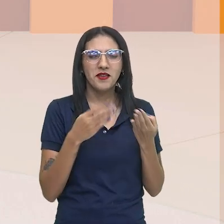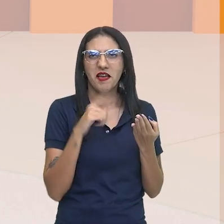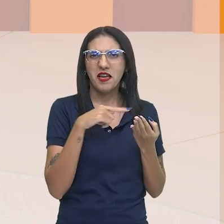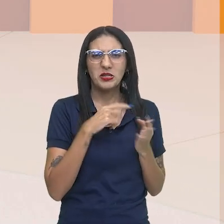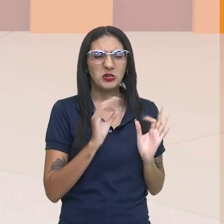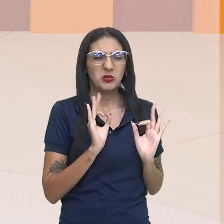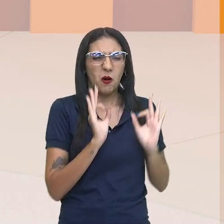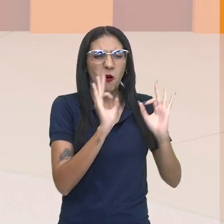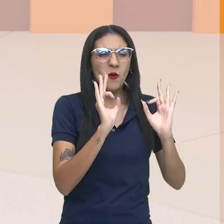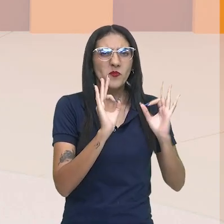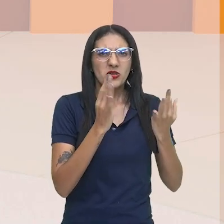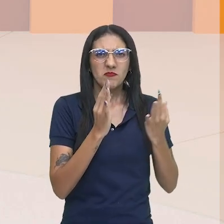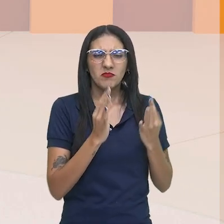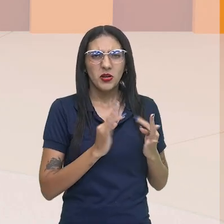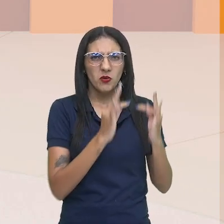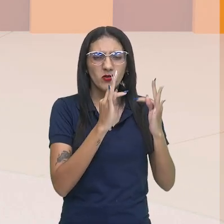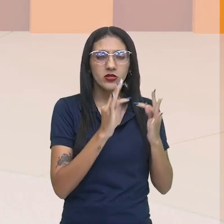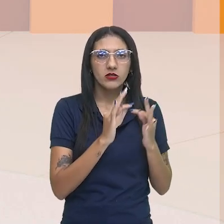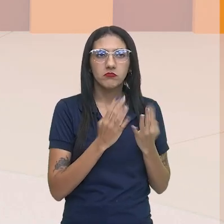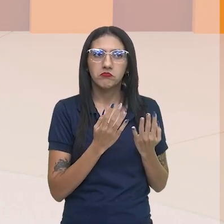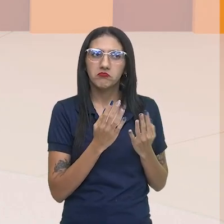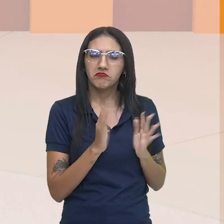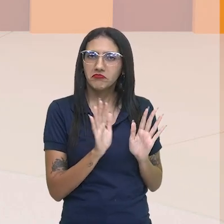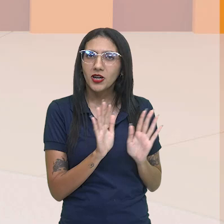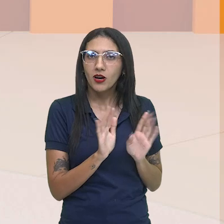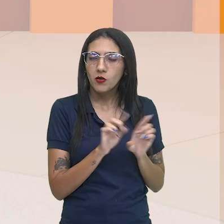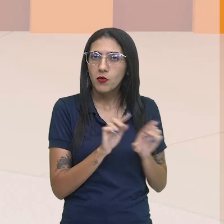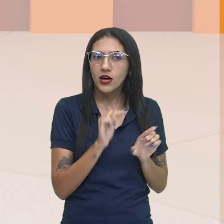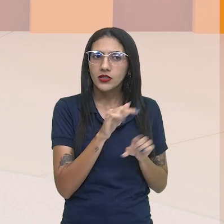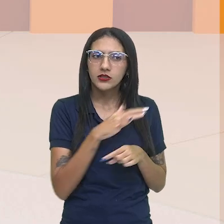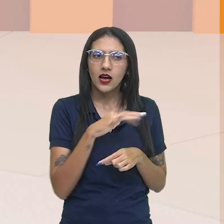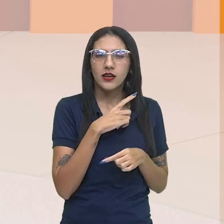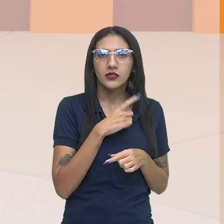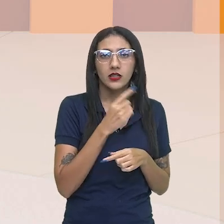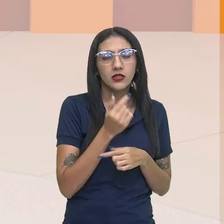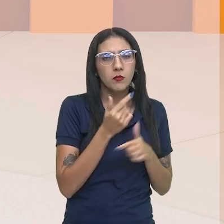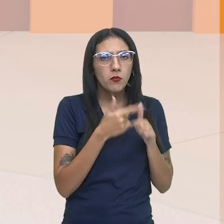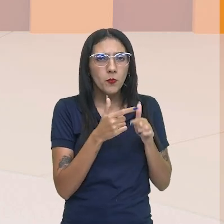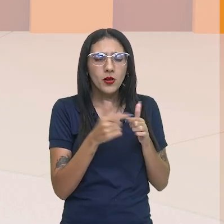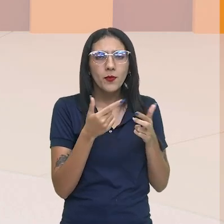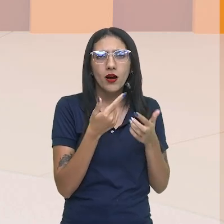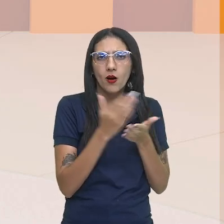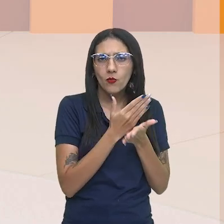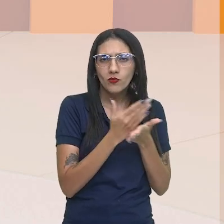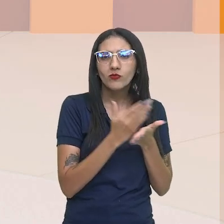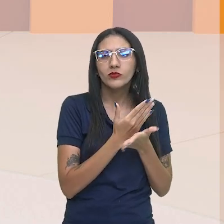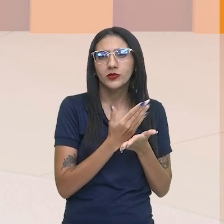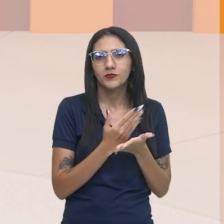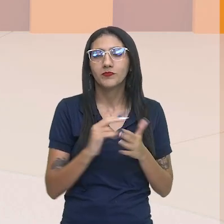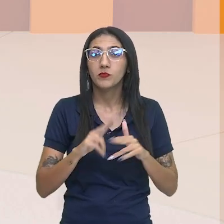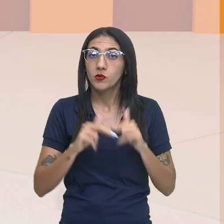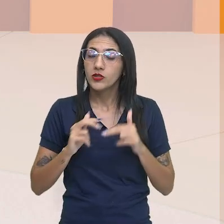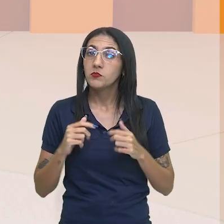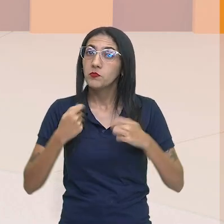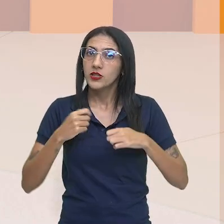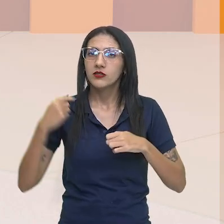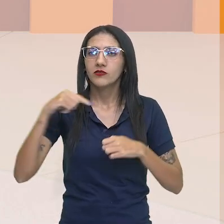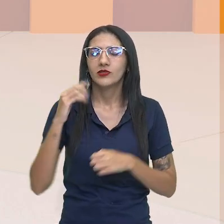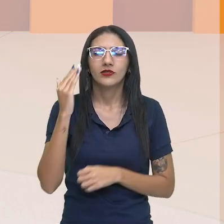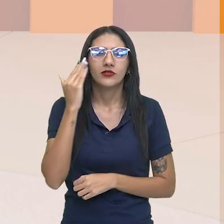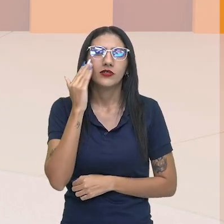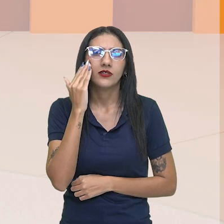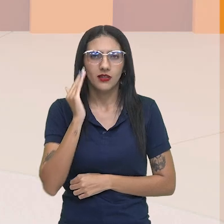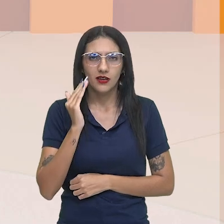né? Tem gente que passa muita necessidade mesmo estando no meio de uma metrópole. Então, é sempre bom a gente já deixar claro aqui,